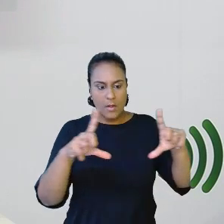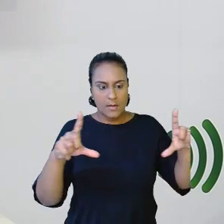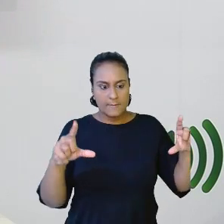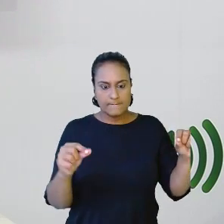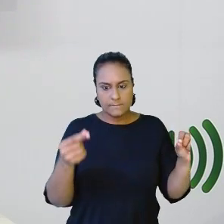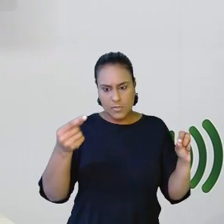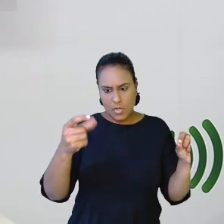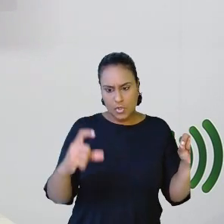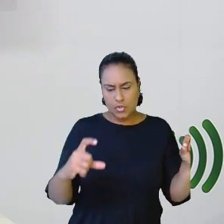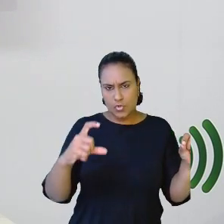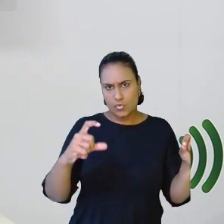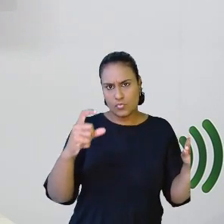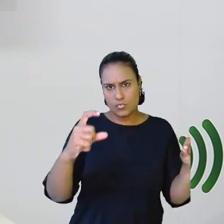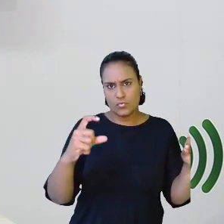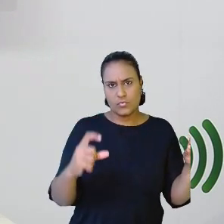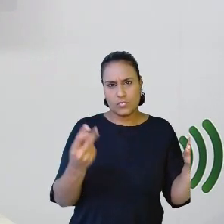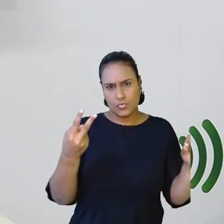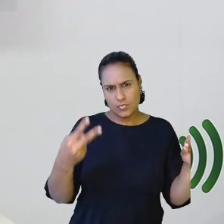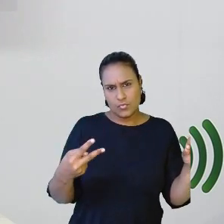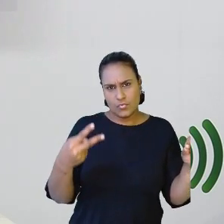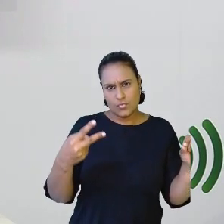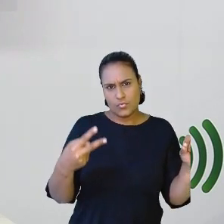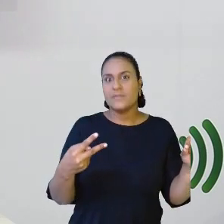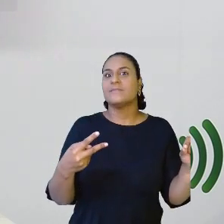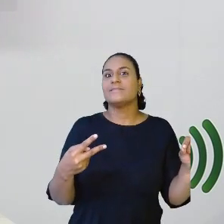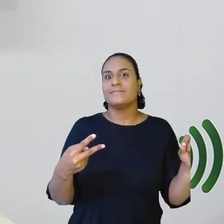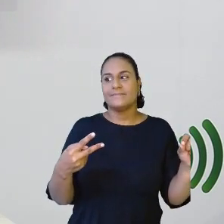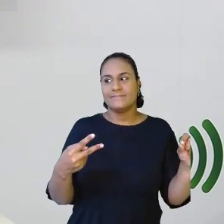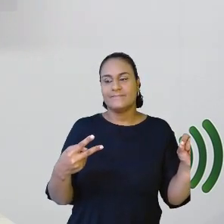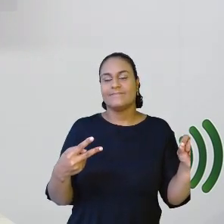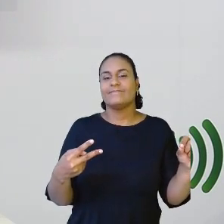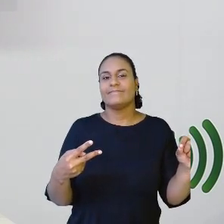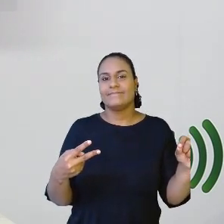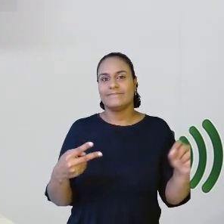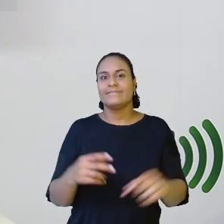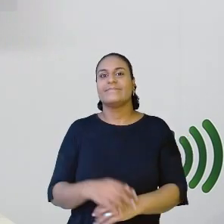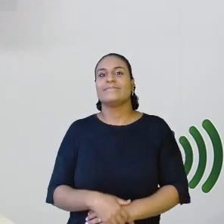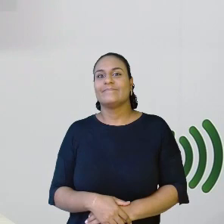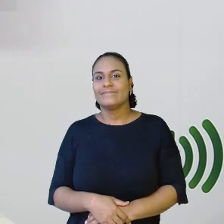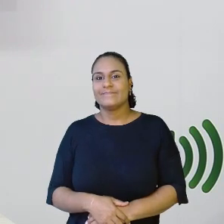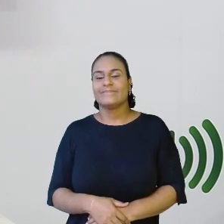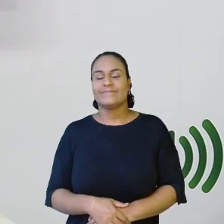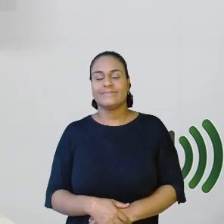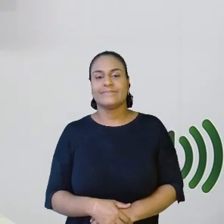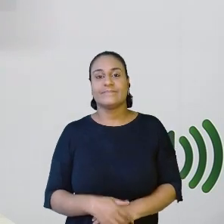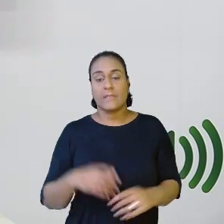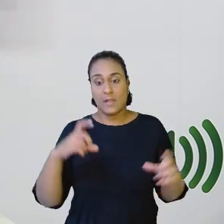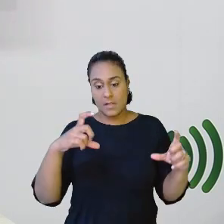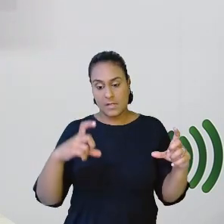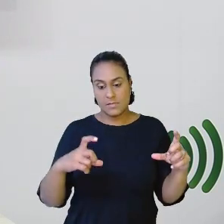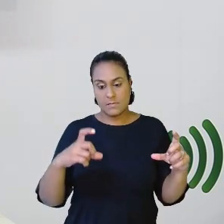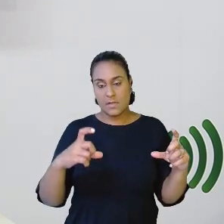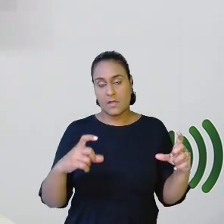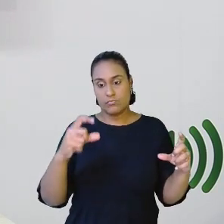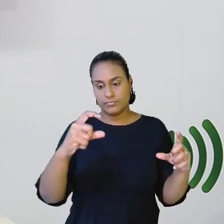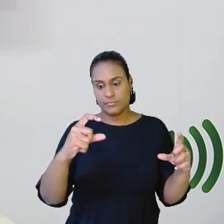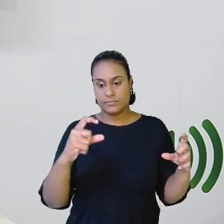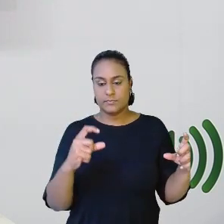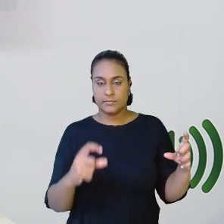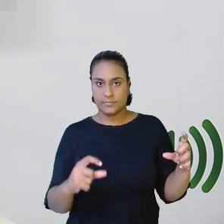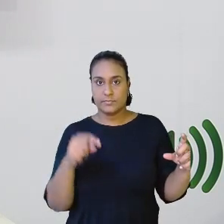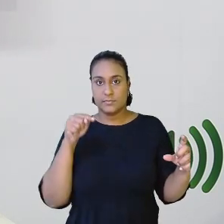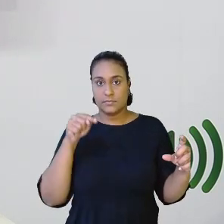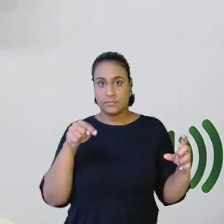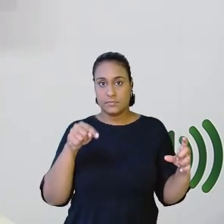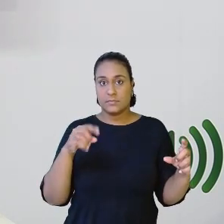Se é menor do que o inteiro, é a parte decimal. Isso mesmo, a parte decimal. Então,